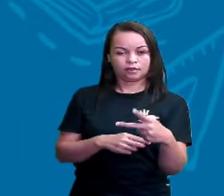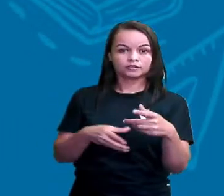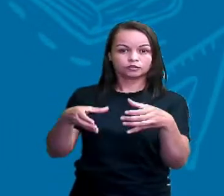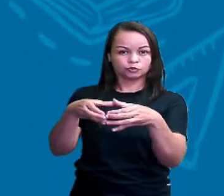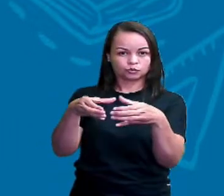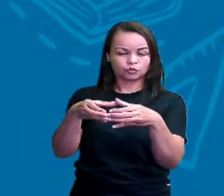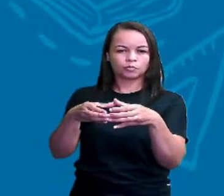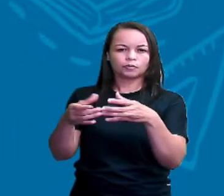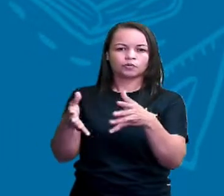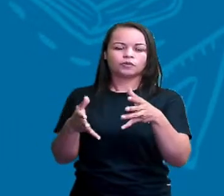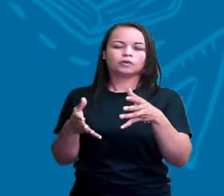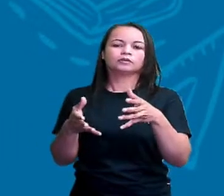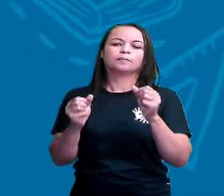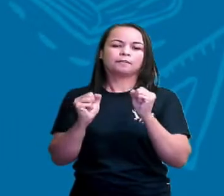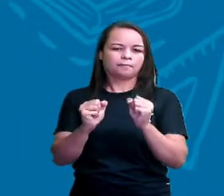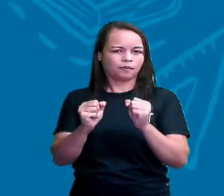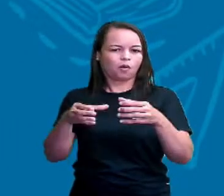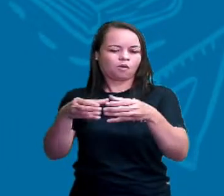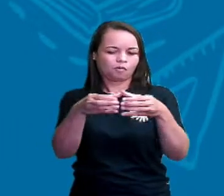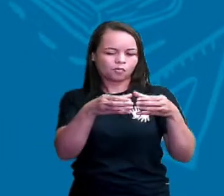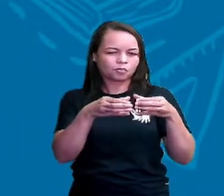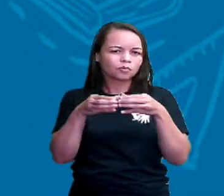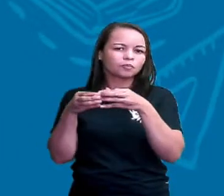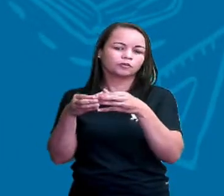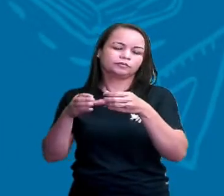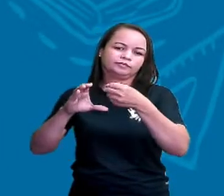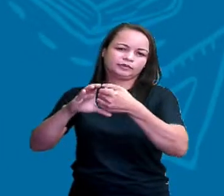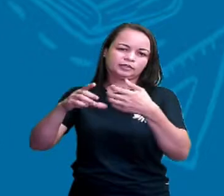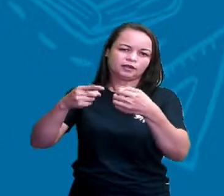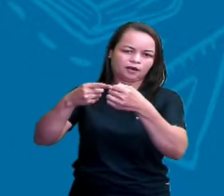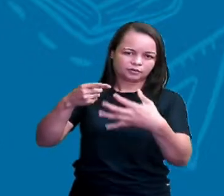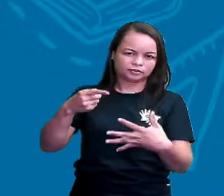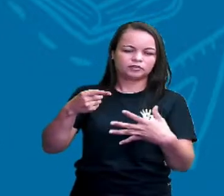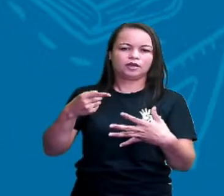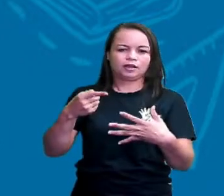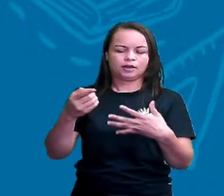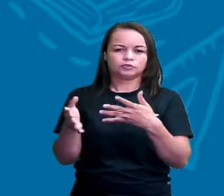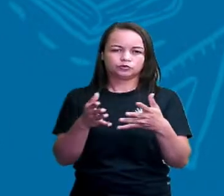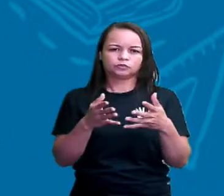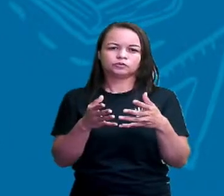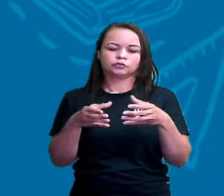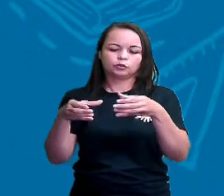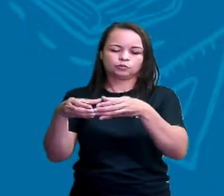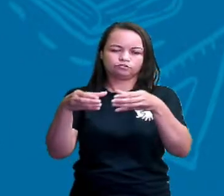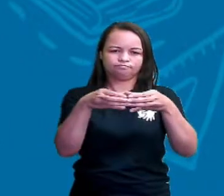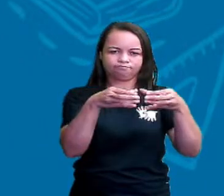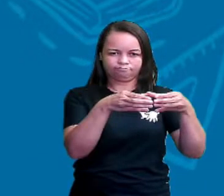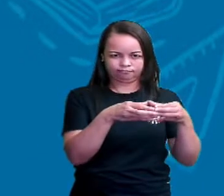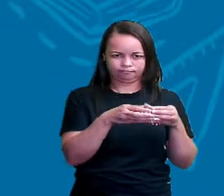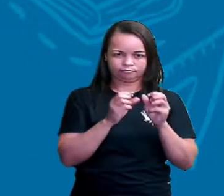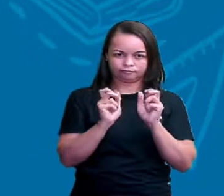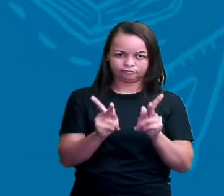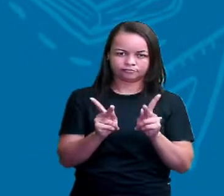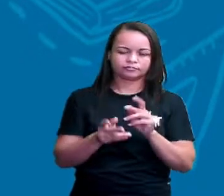gente pode agrupá-los, certo? Pode classificá-los em determinados grupos, tá